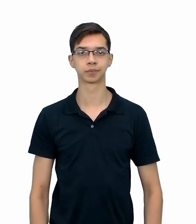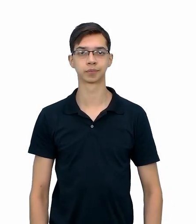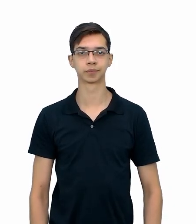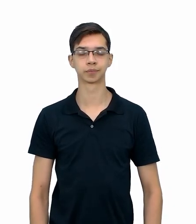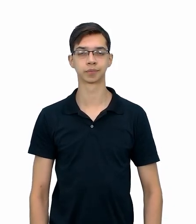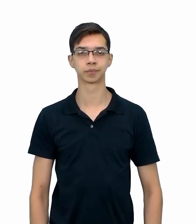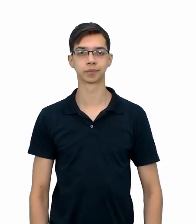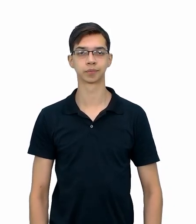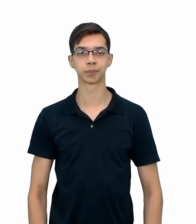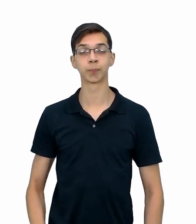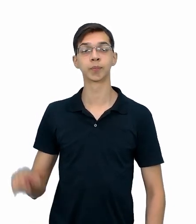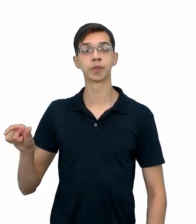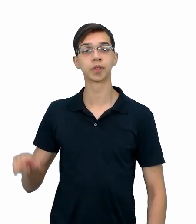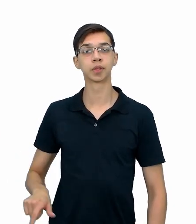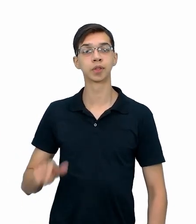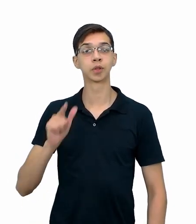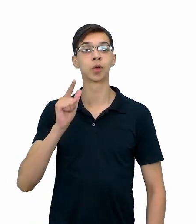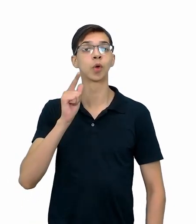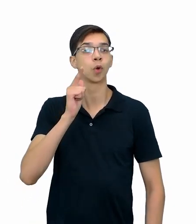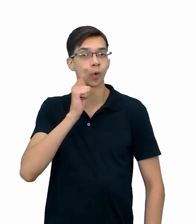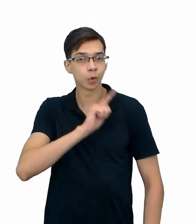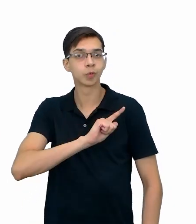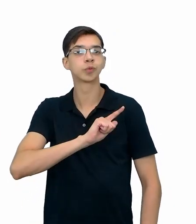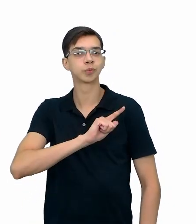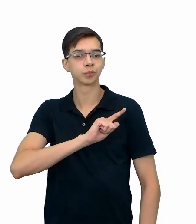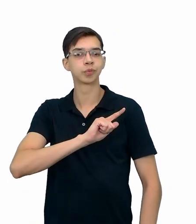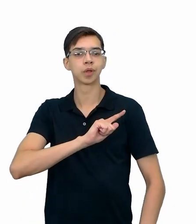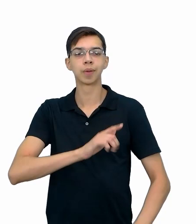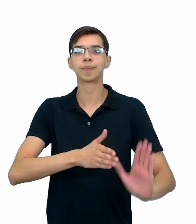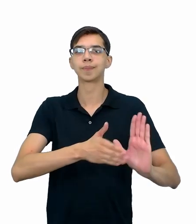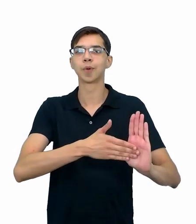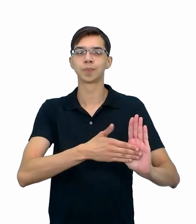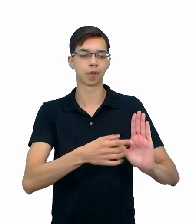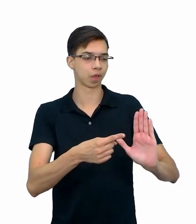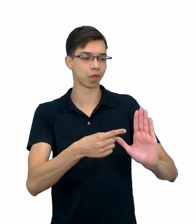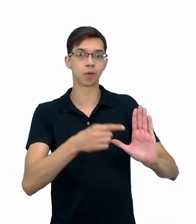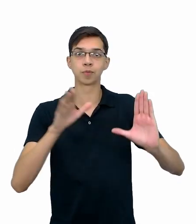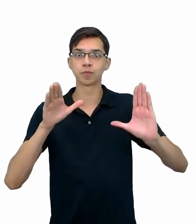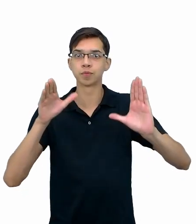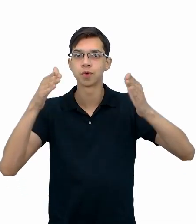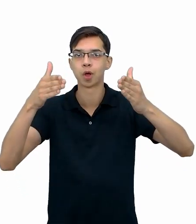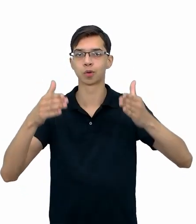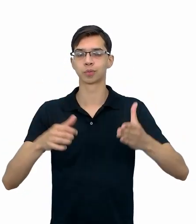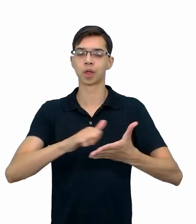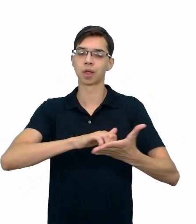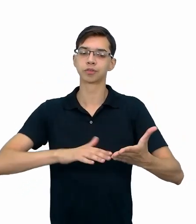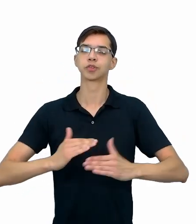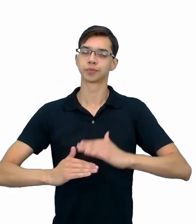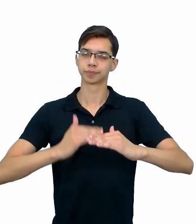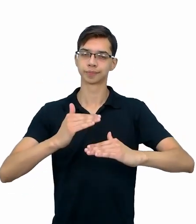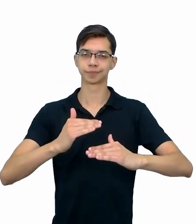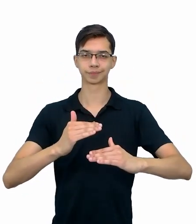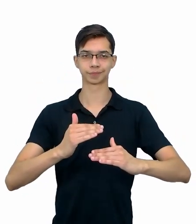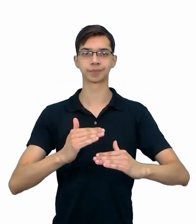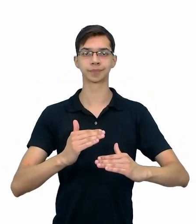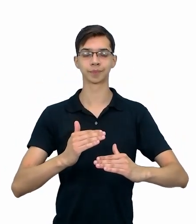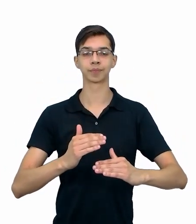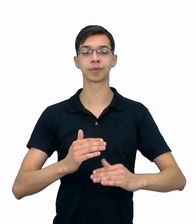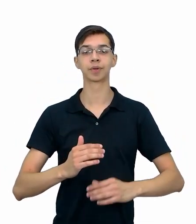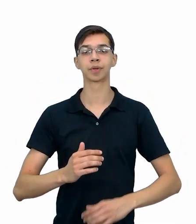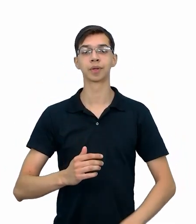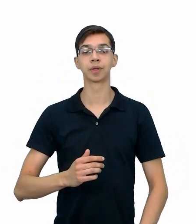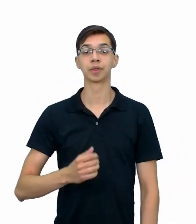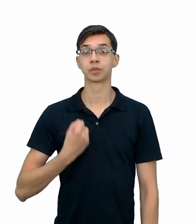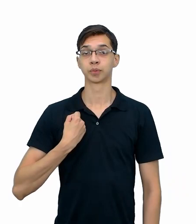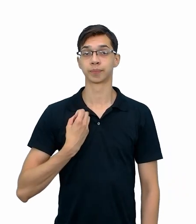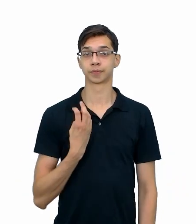da habilidade essencial que está sendo proposta aqui para desenvolvimento das nossas atividades da sequência 3, né? A gente pode